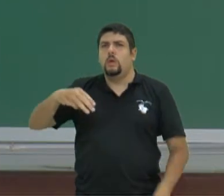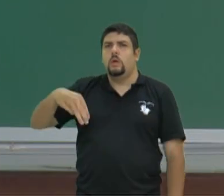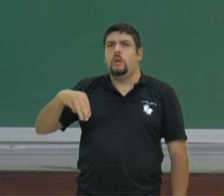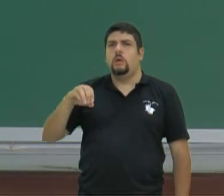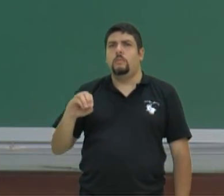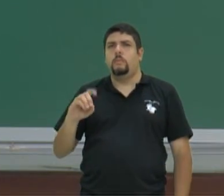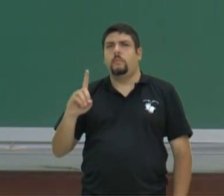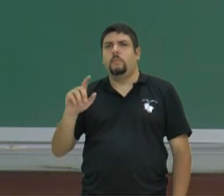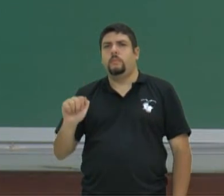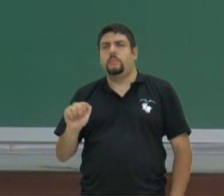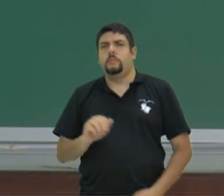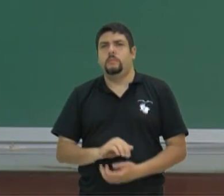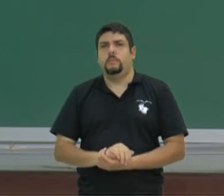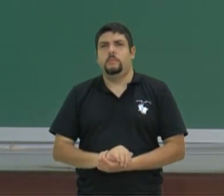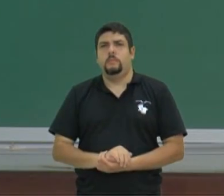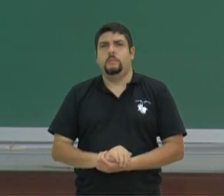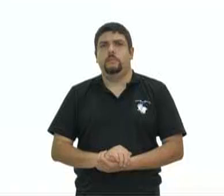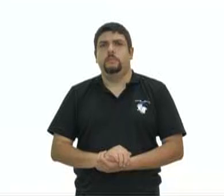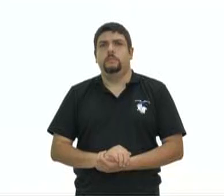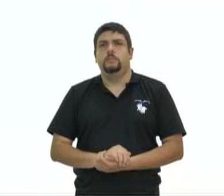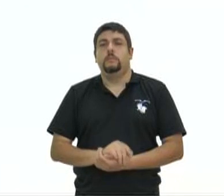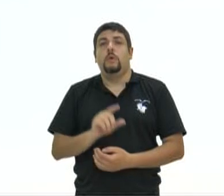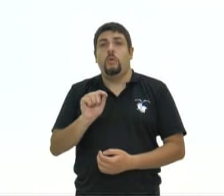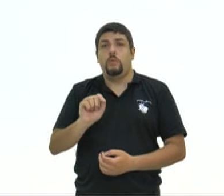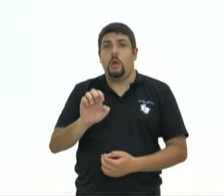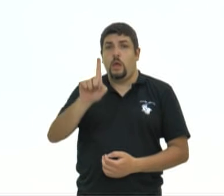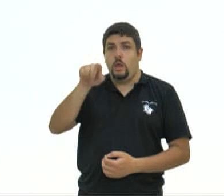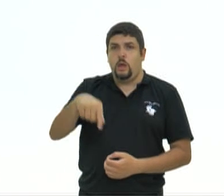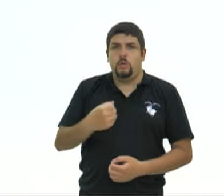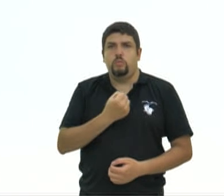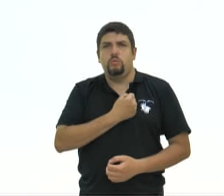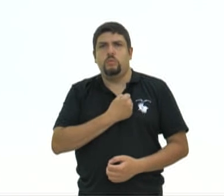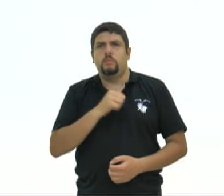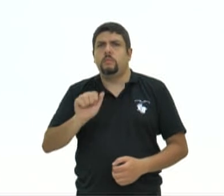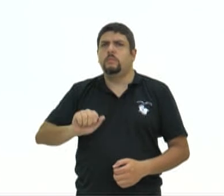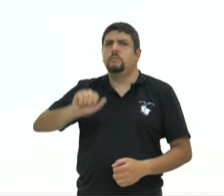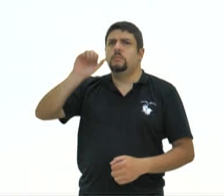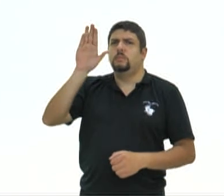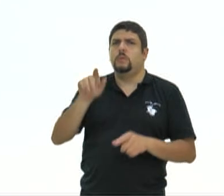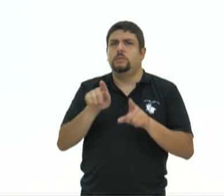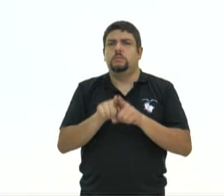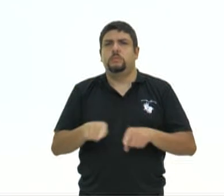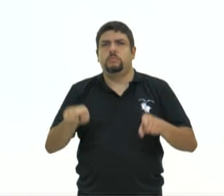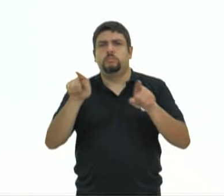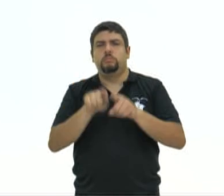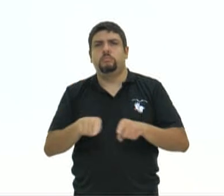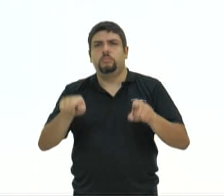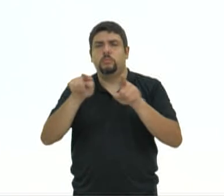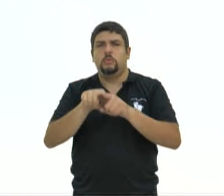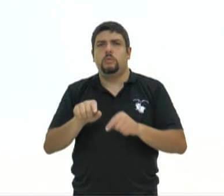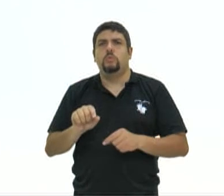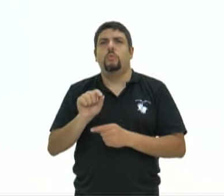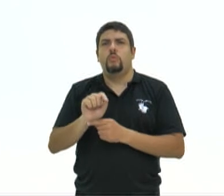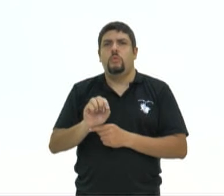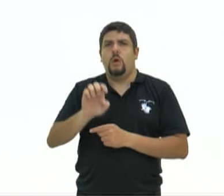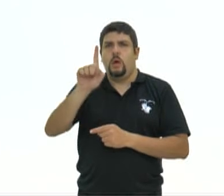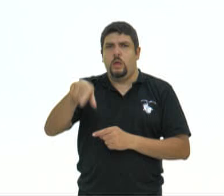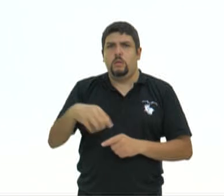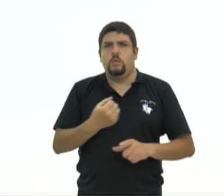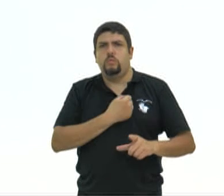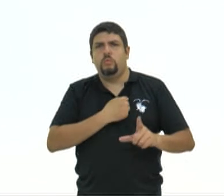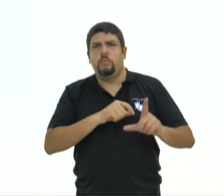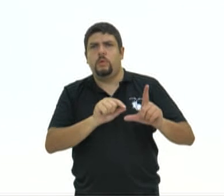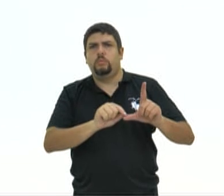que é moda? A moda é o valor com mais frequência de ocorrência. Neste caso, é a idade do maior número de